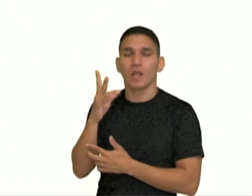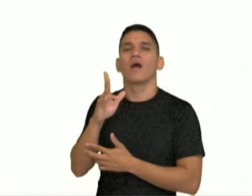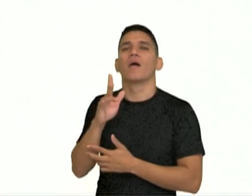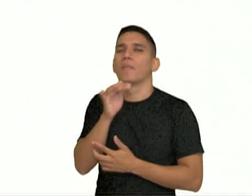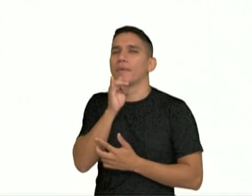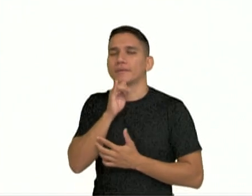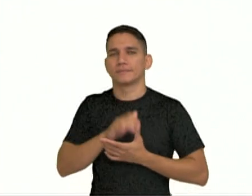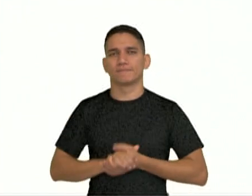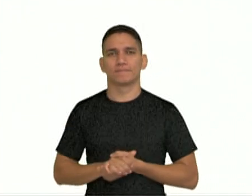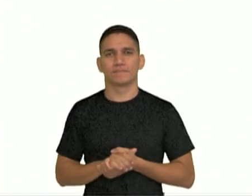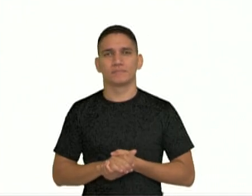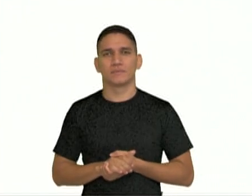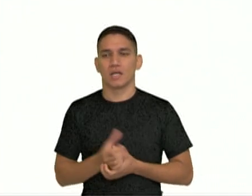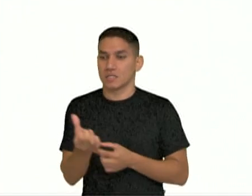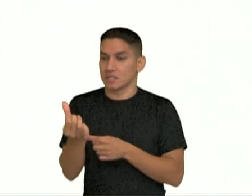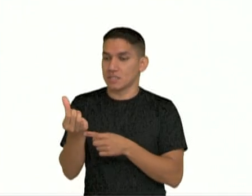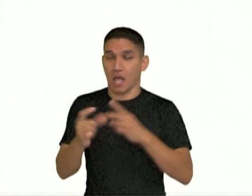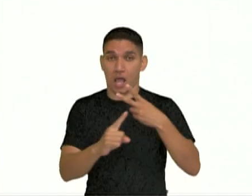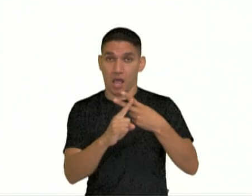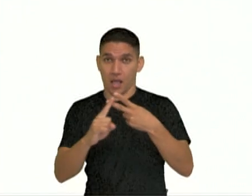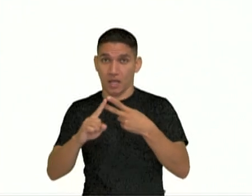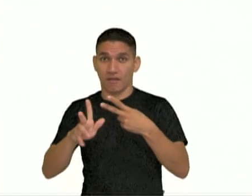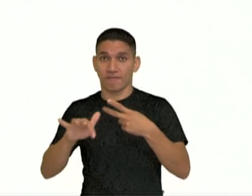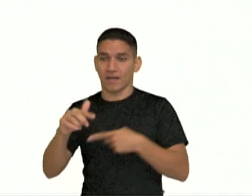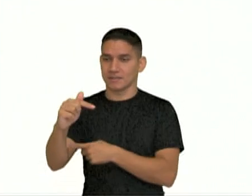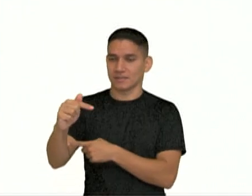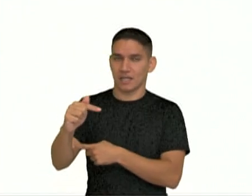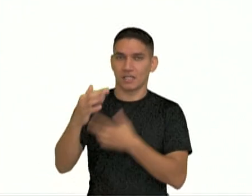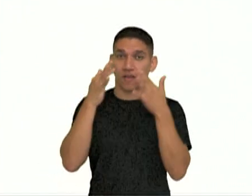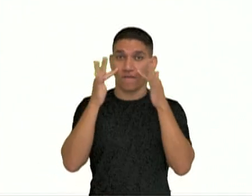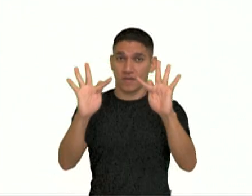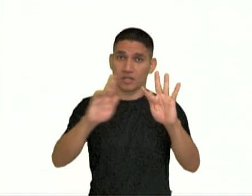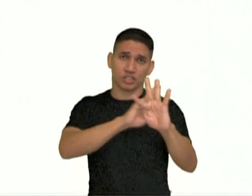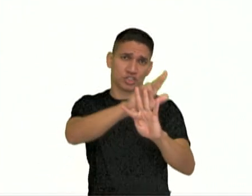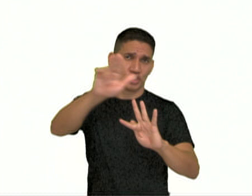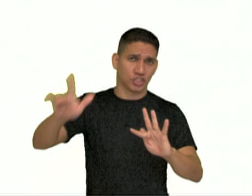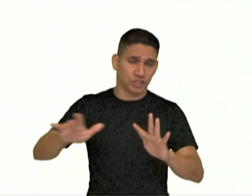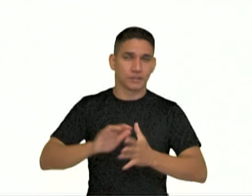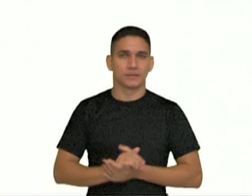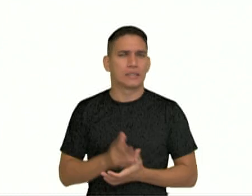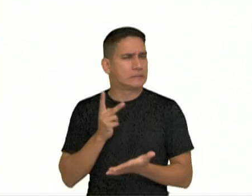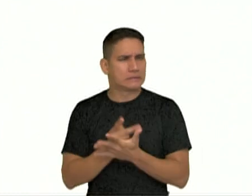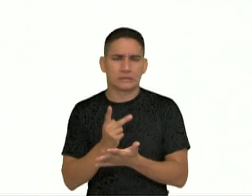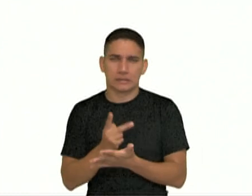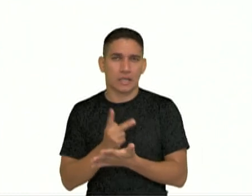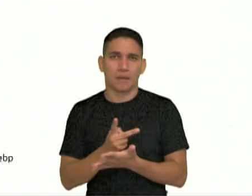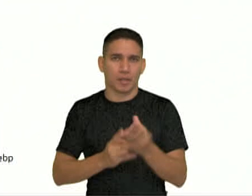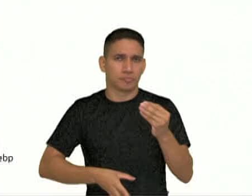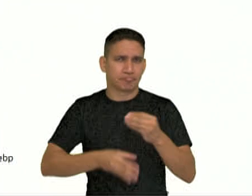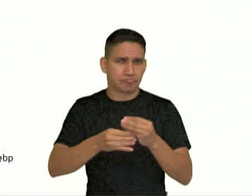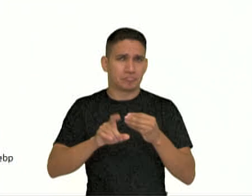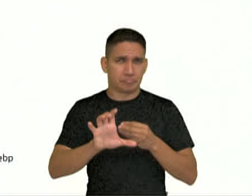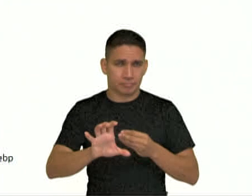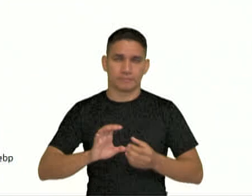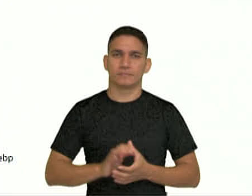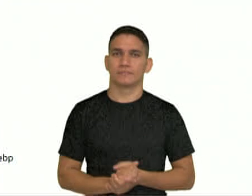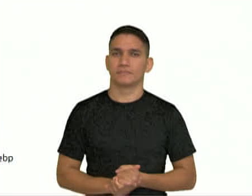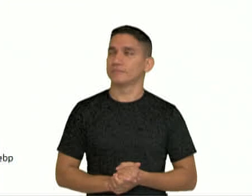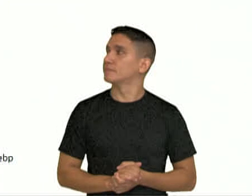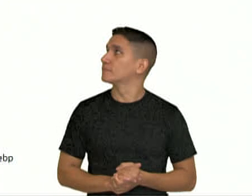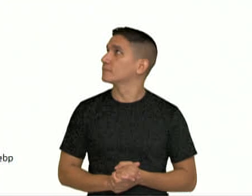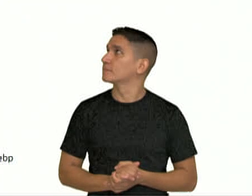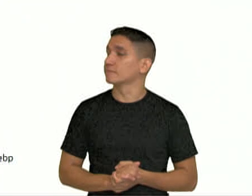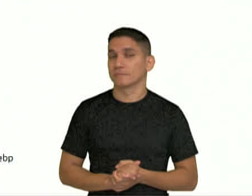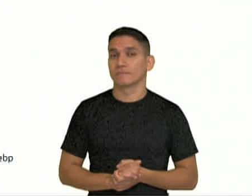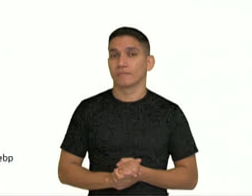lá, 6 alelos, eu vou ter 7 fenótipos diferentes. Então, sempre essa regrinha vai valer, tá bom? A